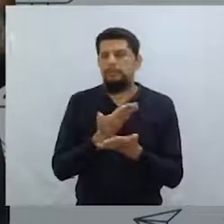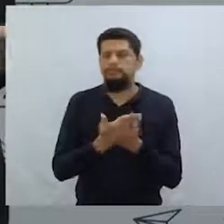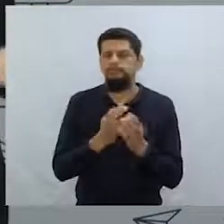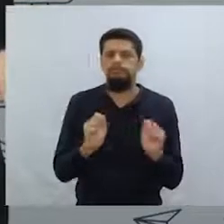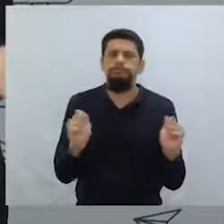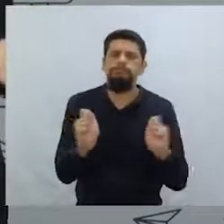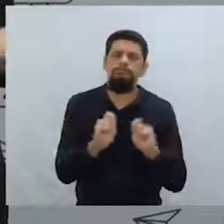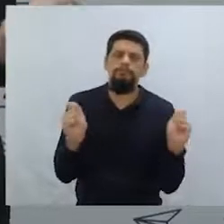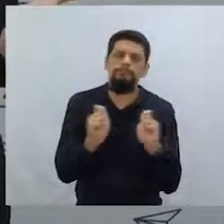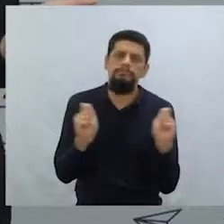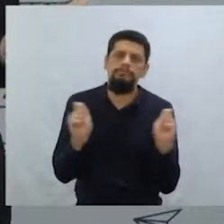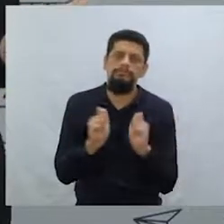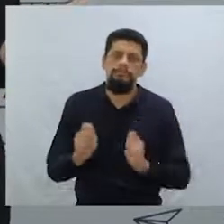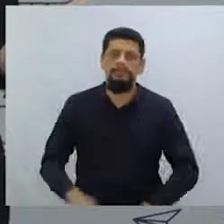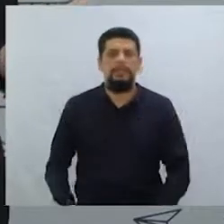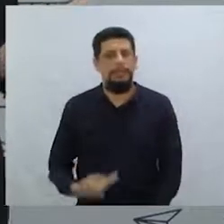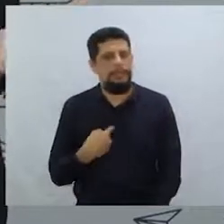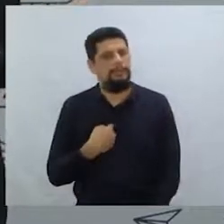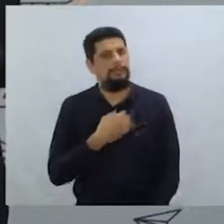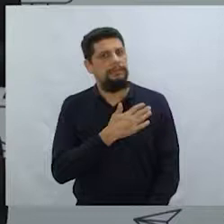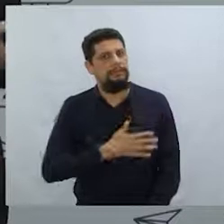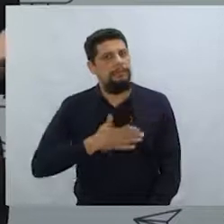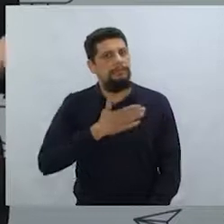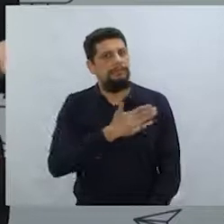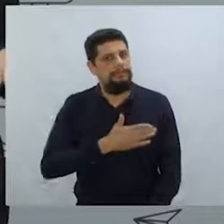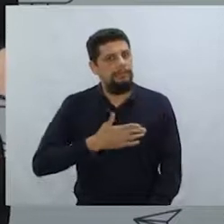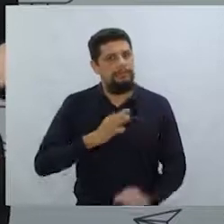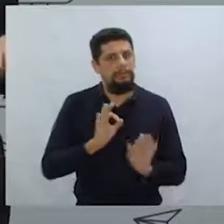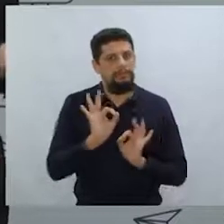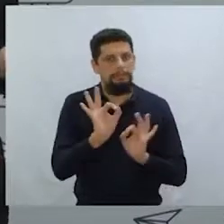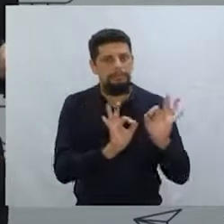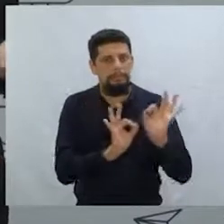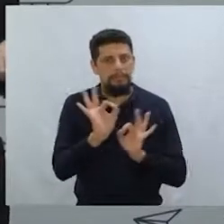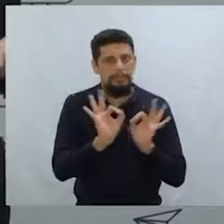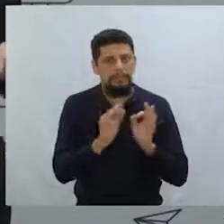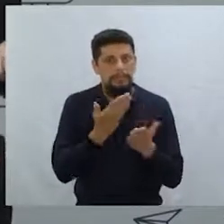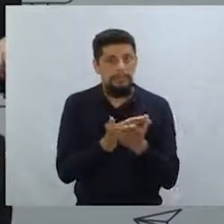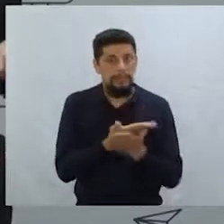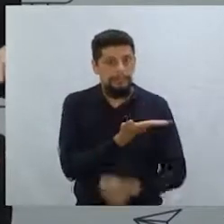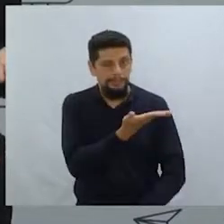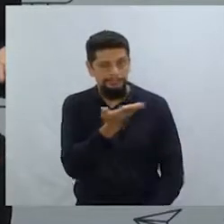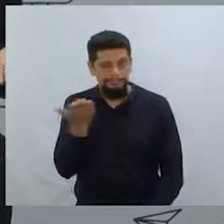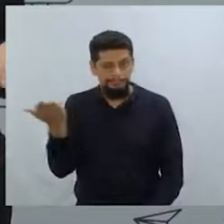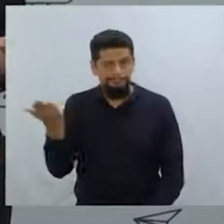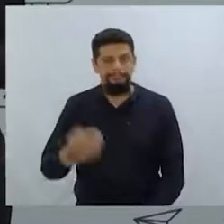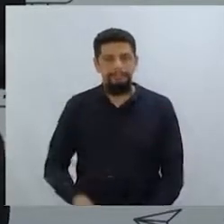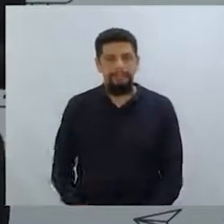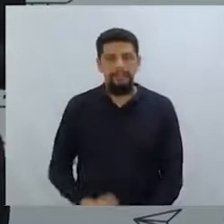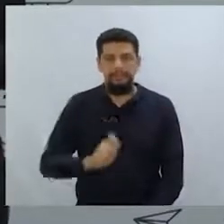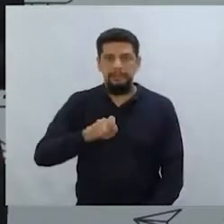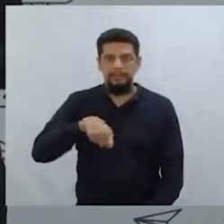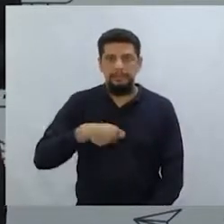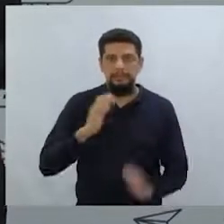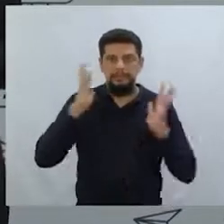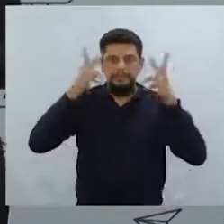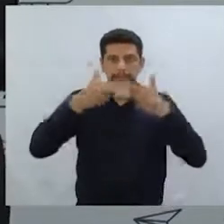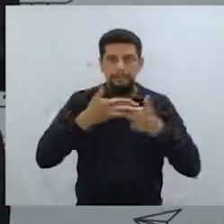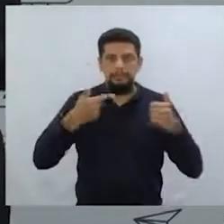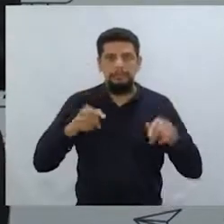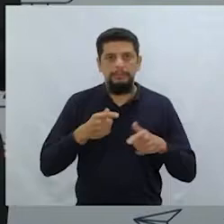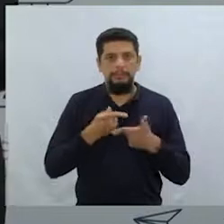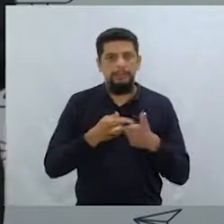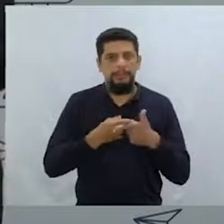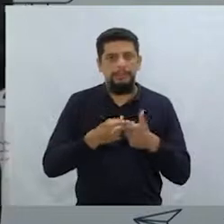gente foi uma aula fofa, foi uma aula querida. Eu gostei muito de preparar essa aula para vocês, por conta dos animais de